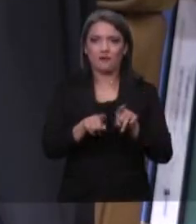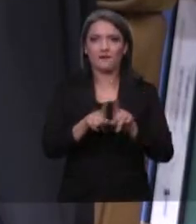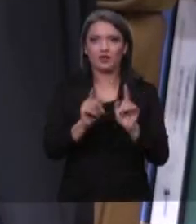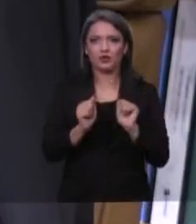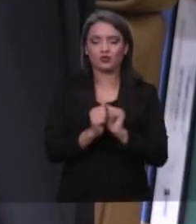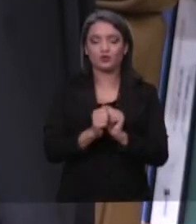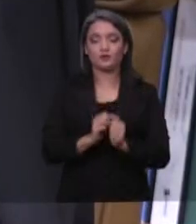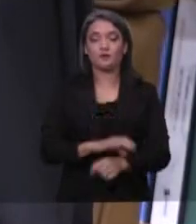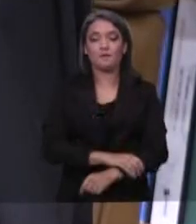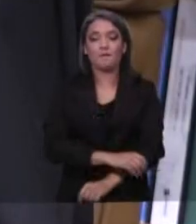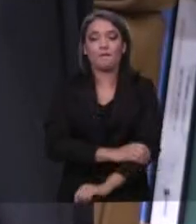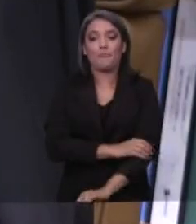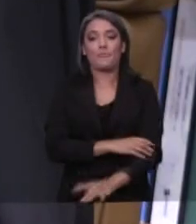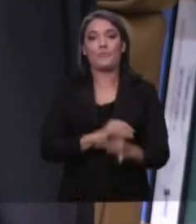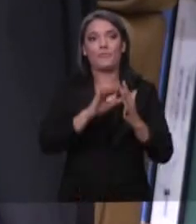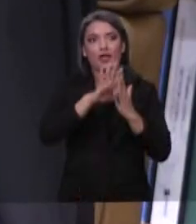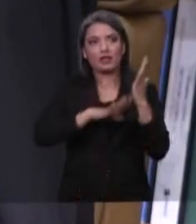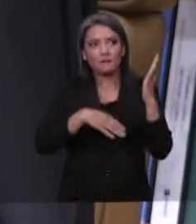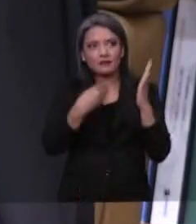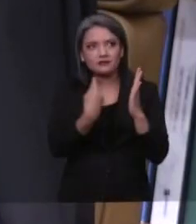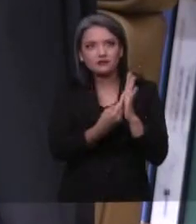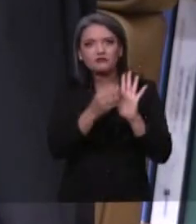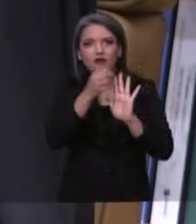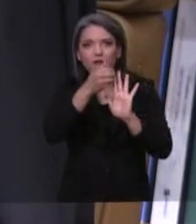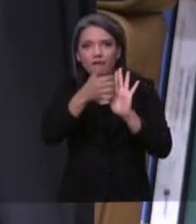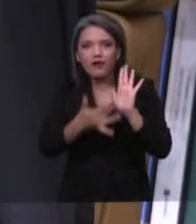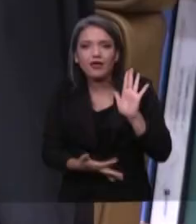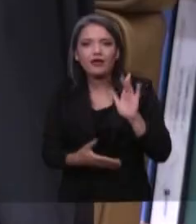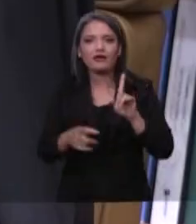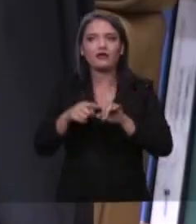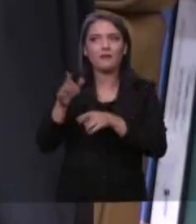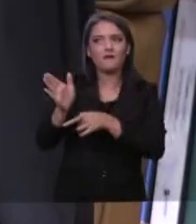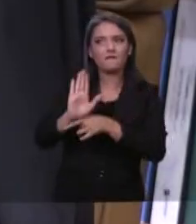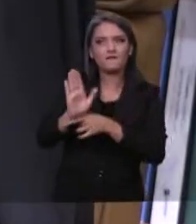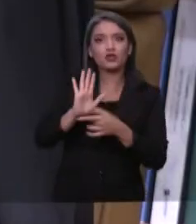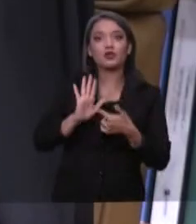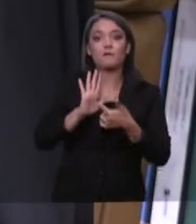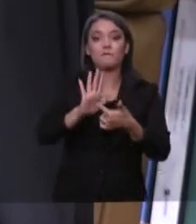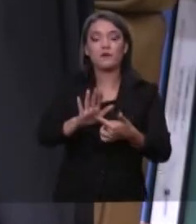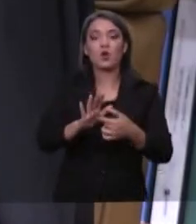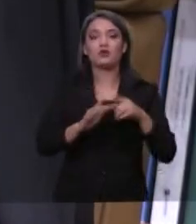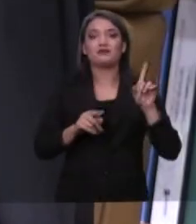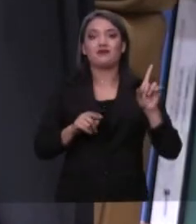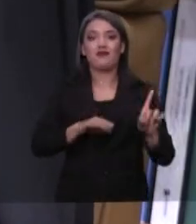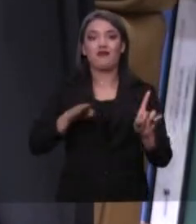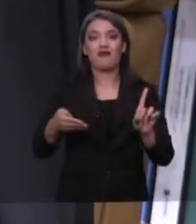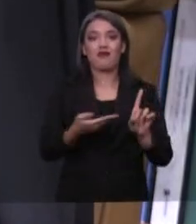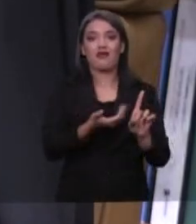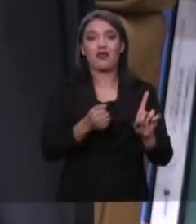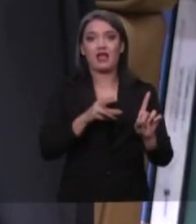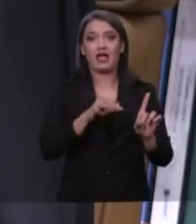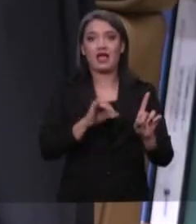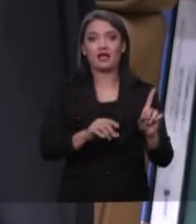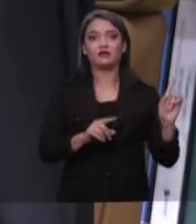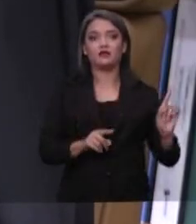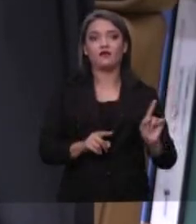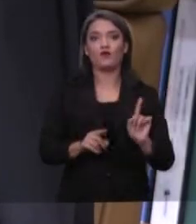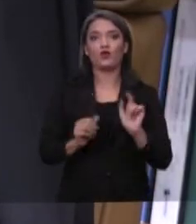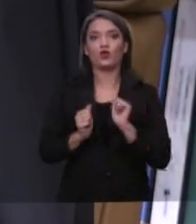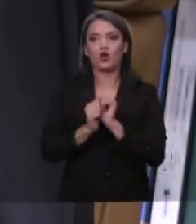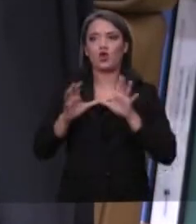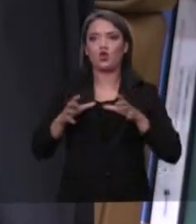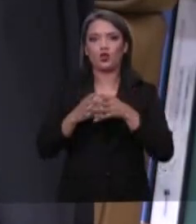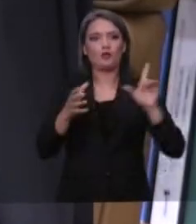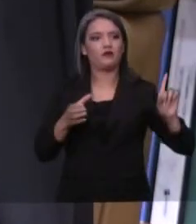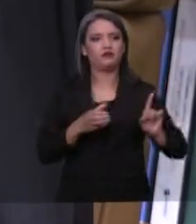inicial descreve, e os vídeos demonstram, que o denunciado seguiu com um grupo que ingressou no Congresso Nacional